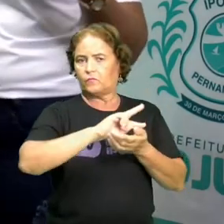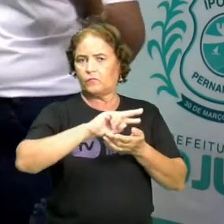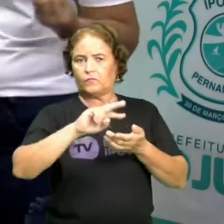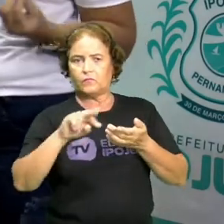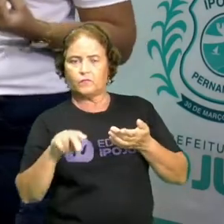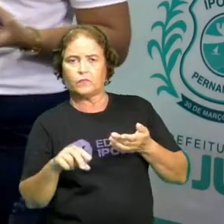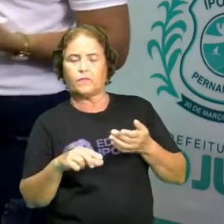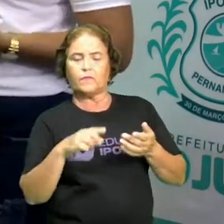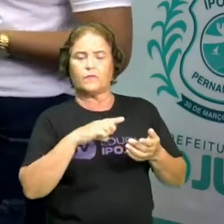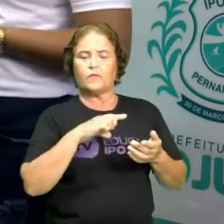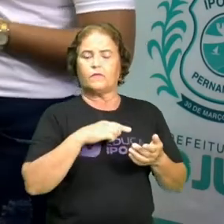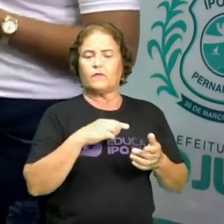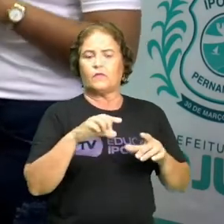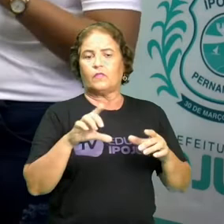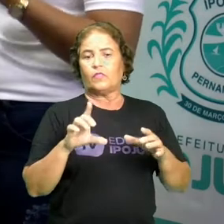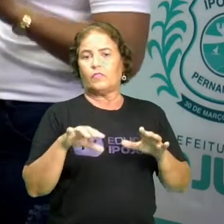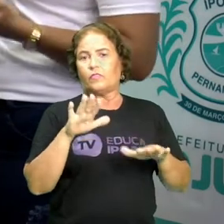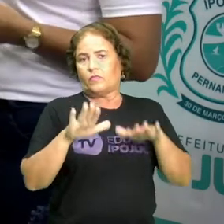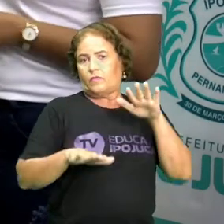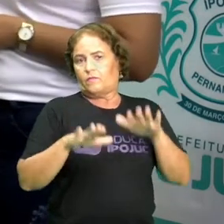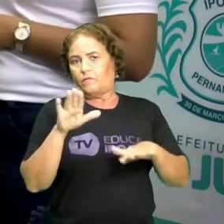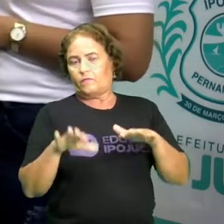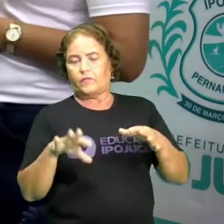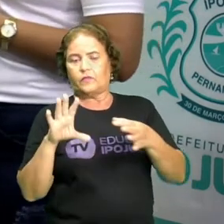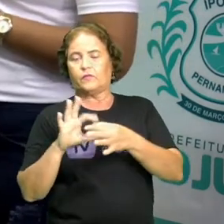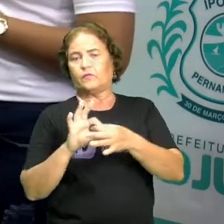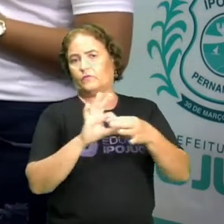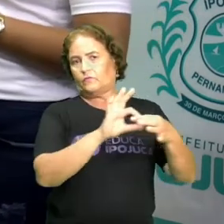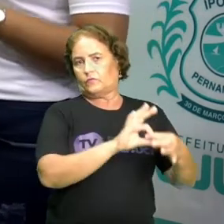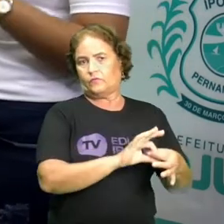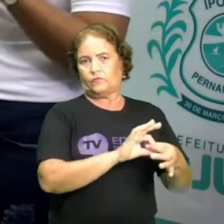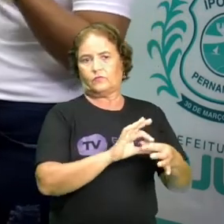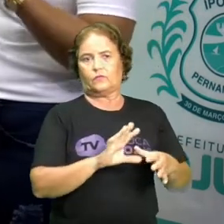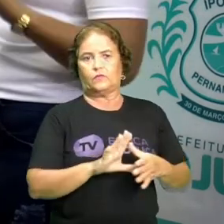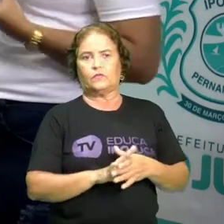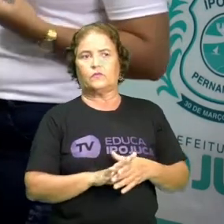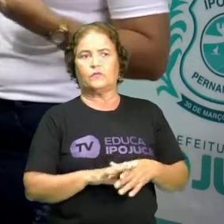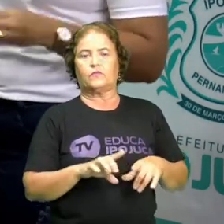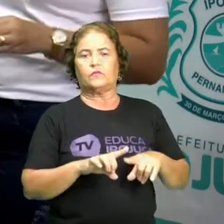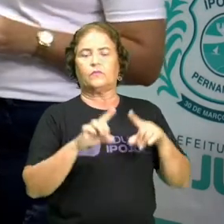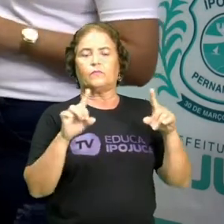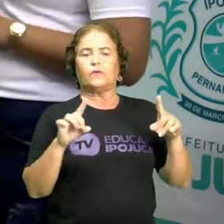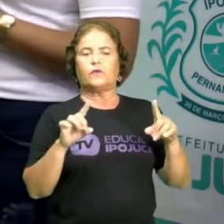acordo com o contexto que está se usando. Apesar disso, eles têm a mesma